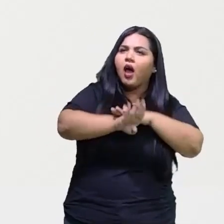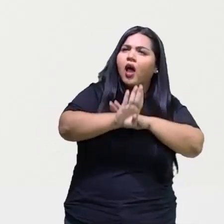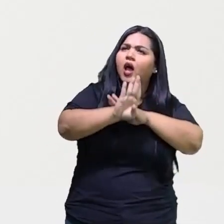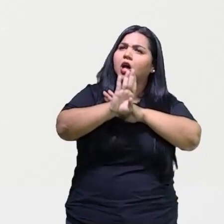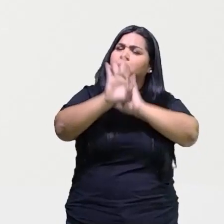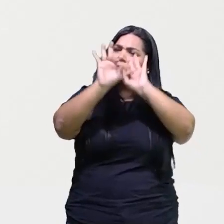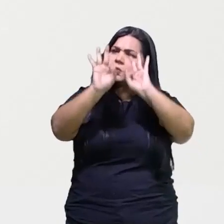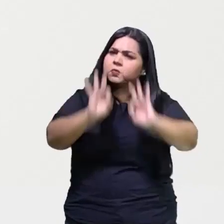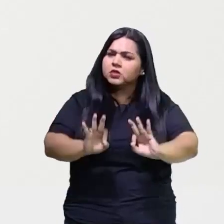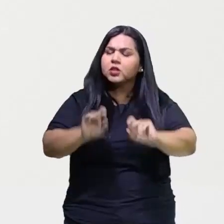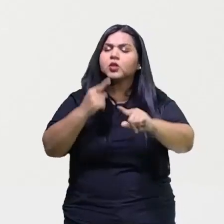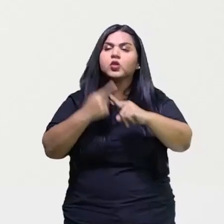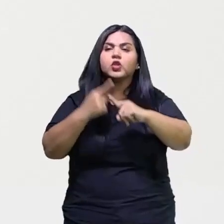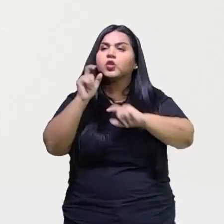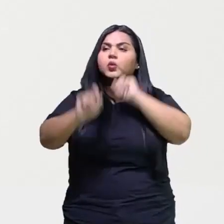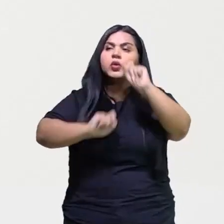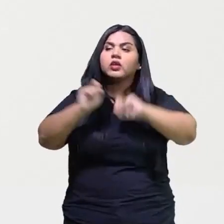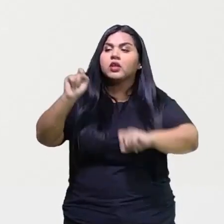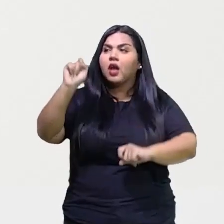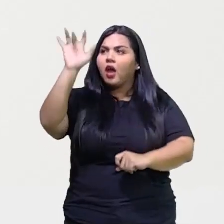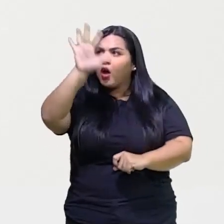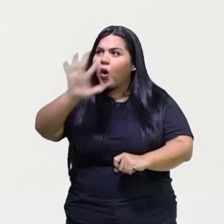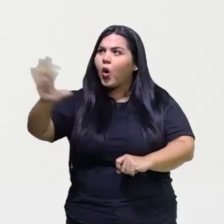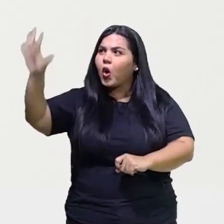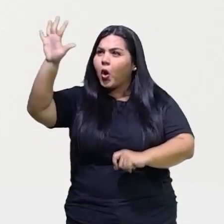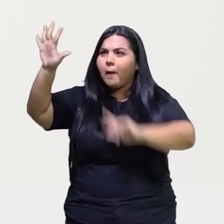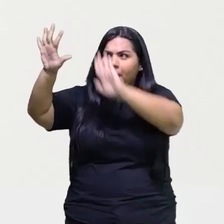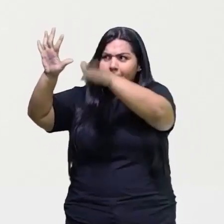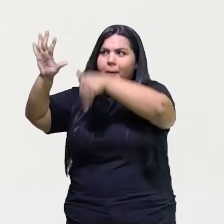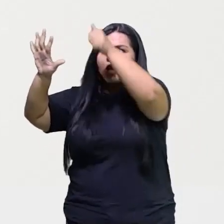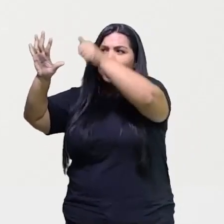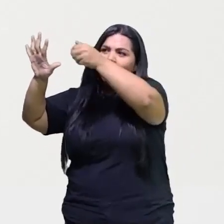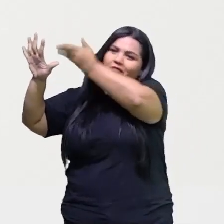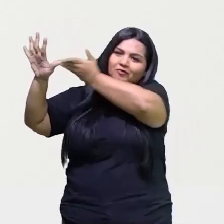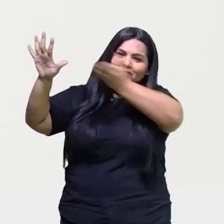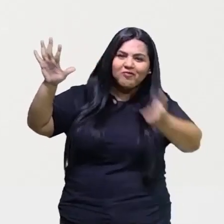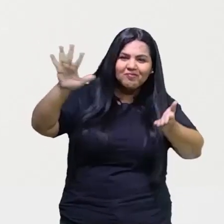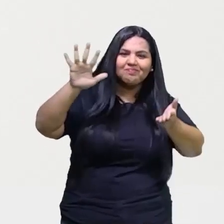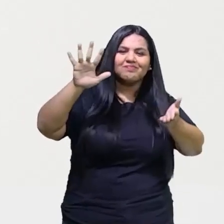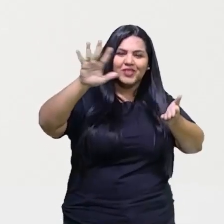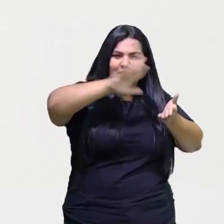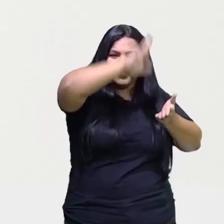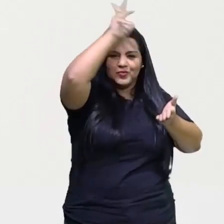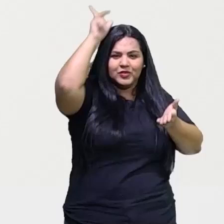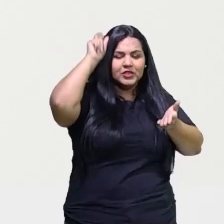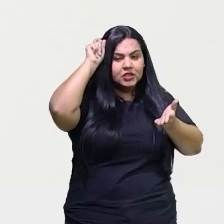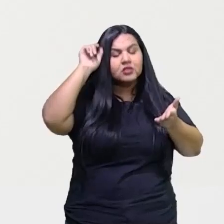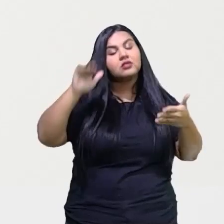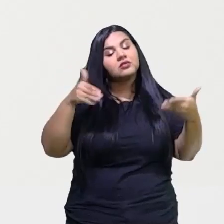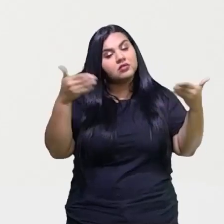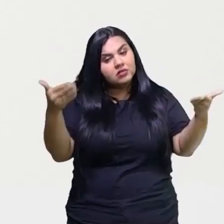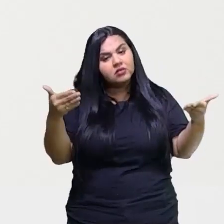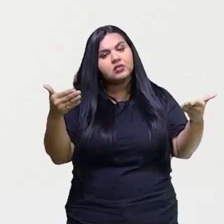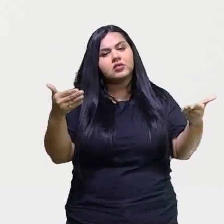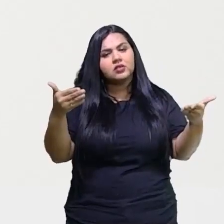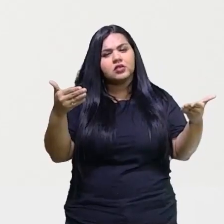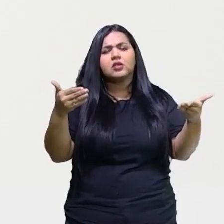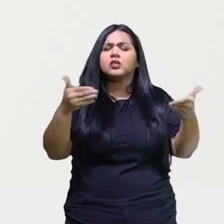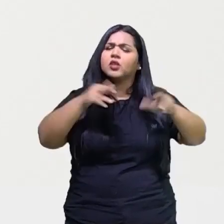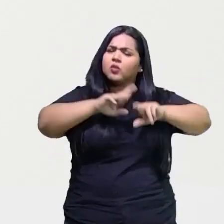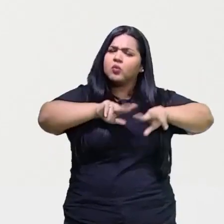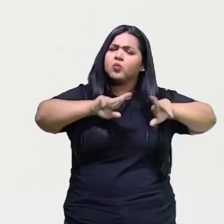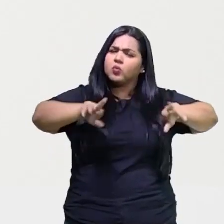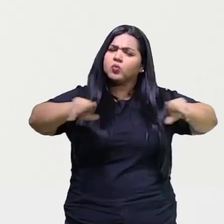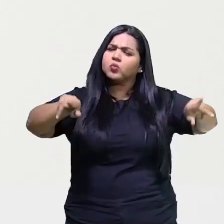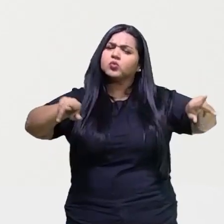o que a Europa tinha de melhor veio para cá. E com isso foi mudando muita coisa no nosso